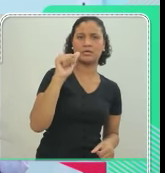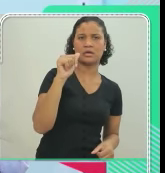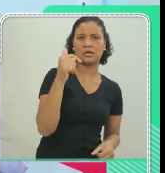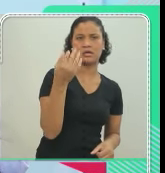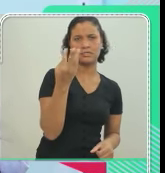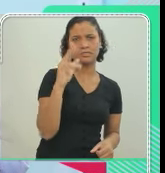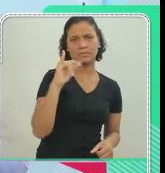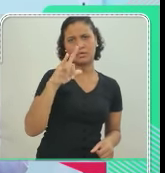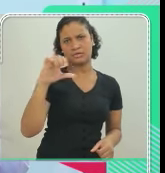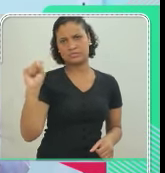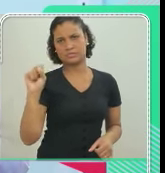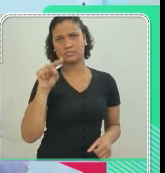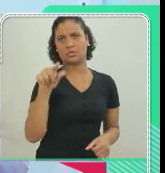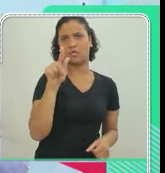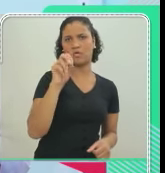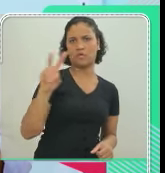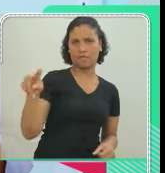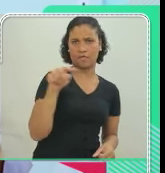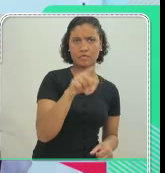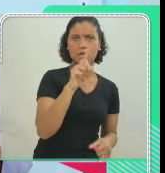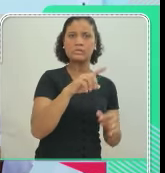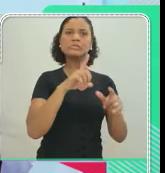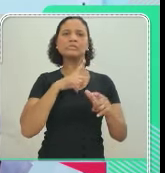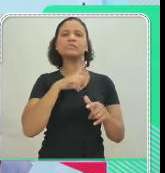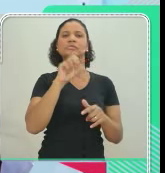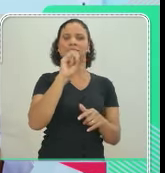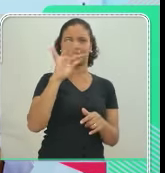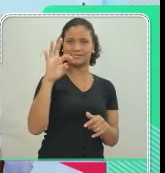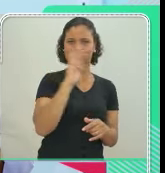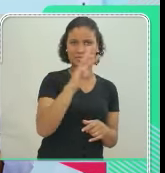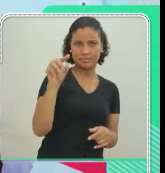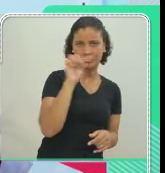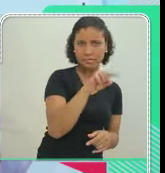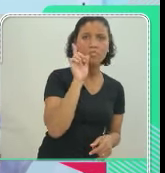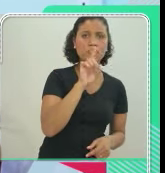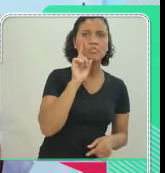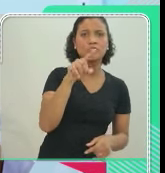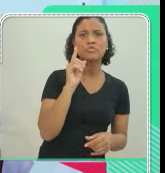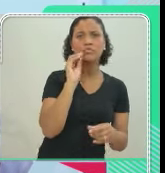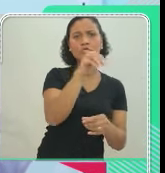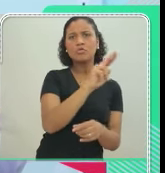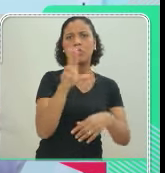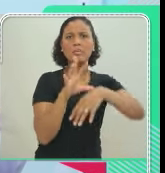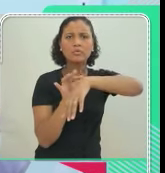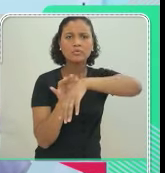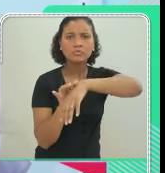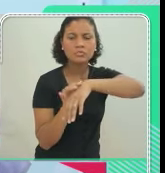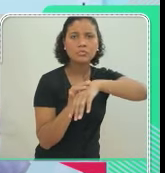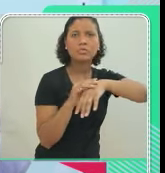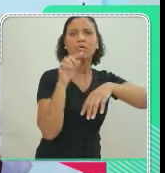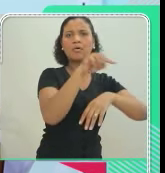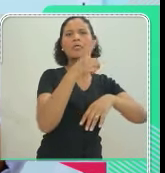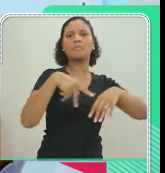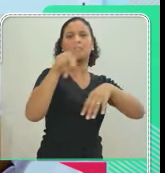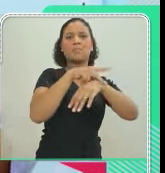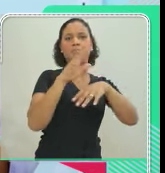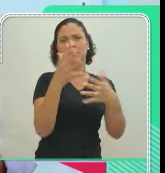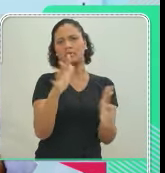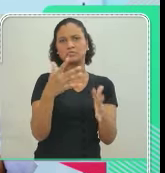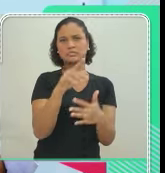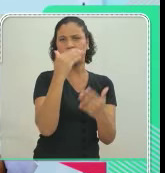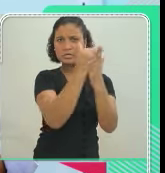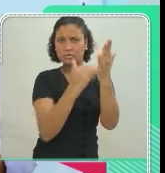clinicaltrials.gov. É um site americano onde você coloca o nome da doença, o nome da condição e o país, e ele